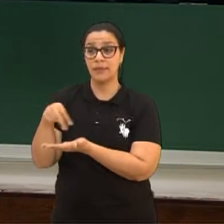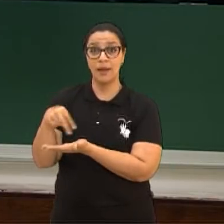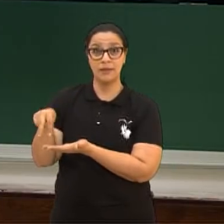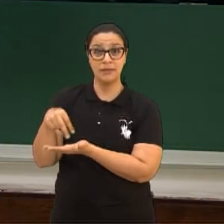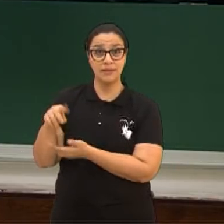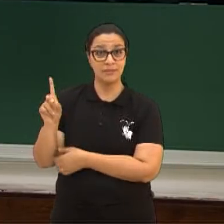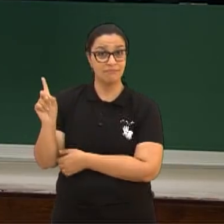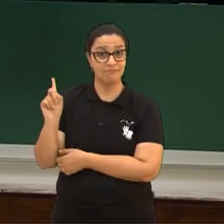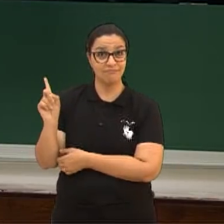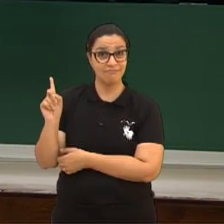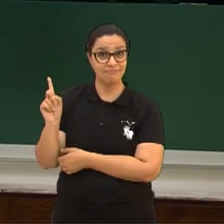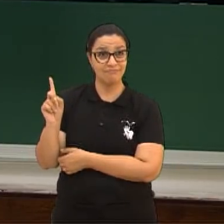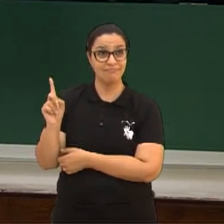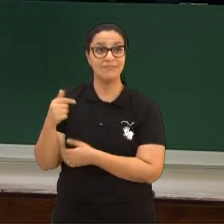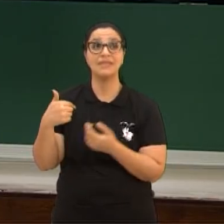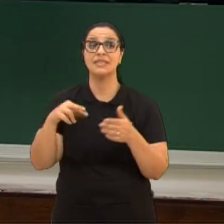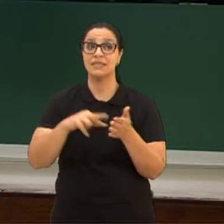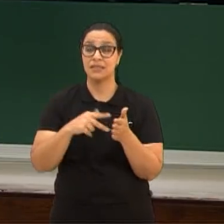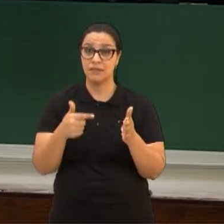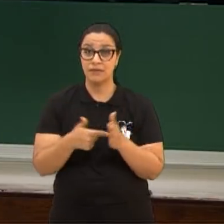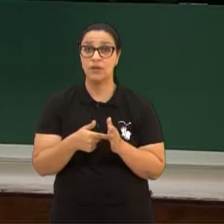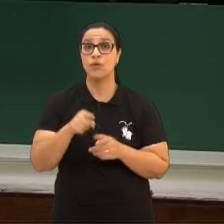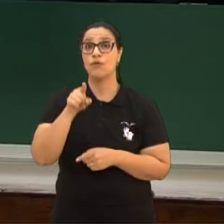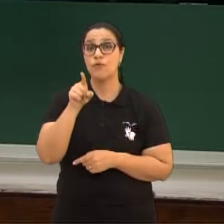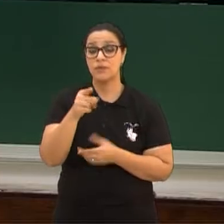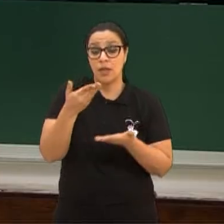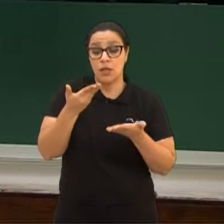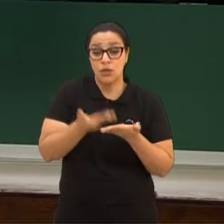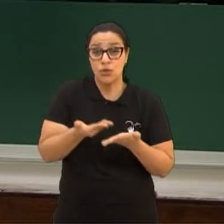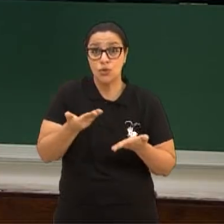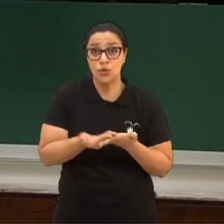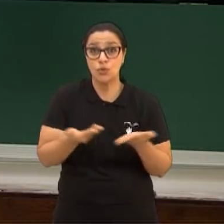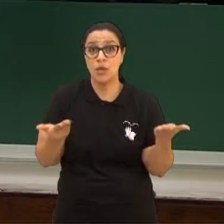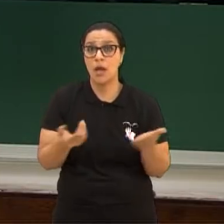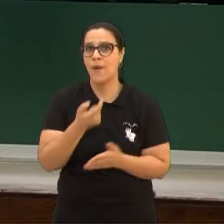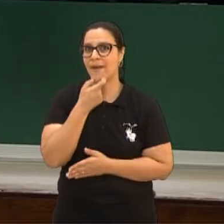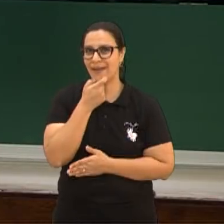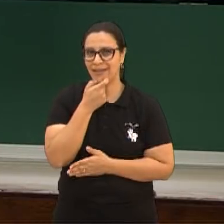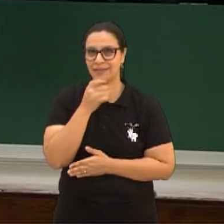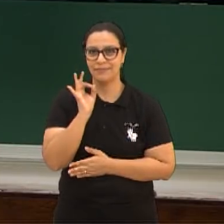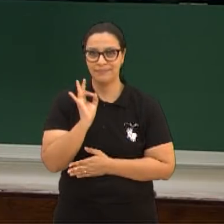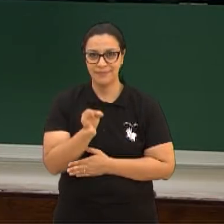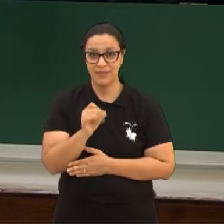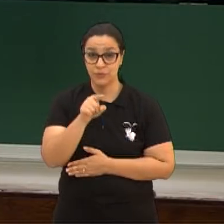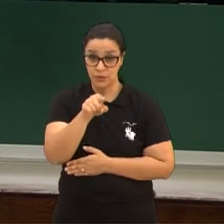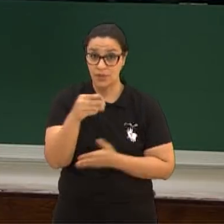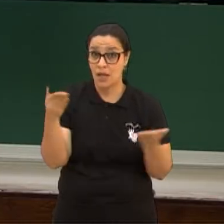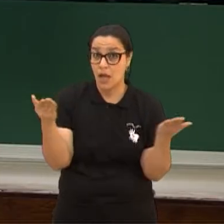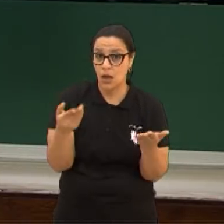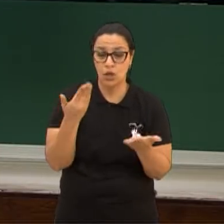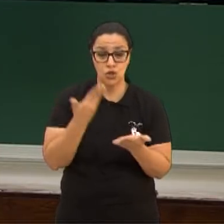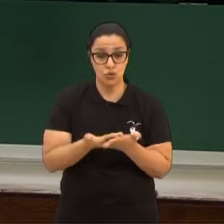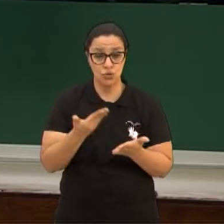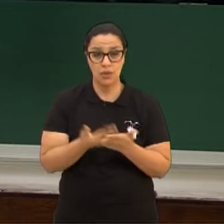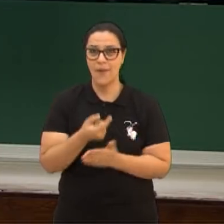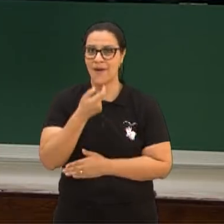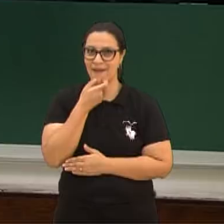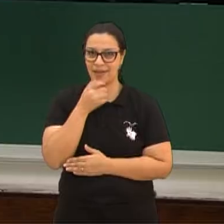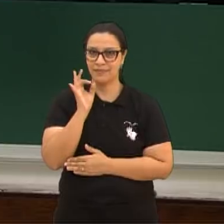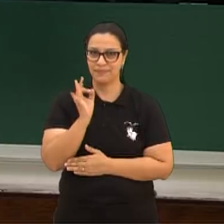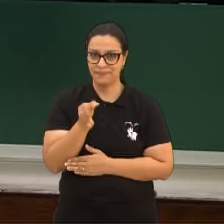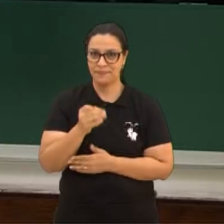está dançando. You are studying English now. Você está estudando